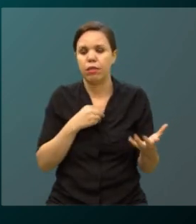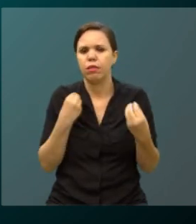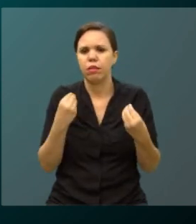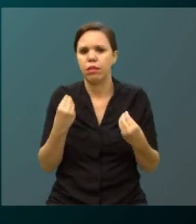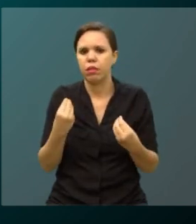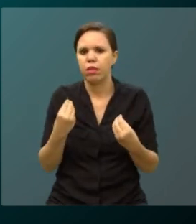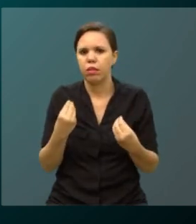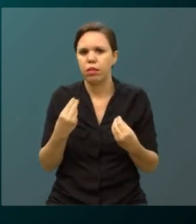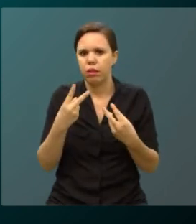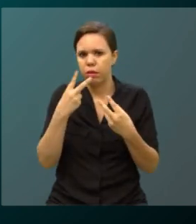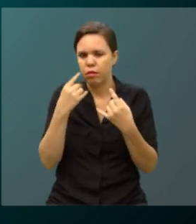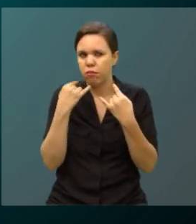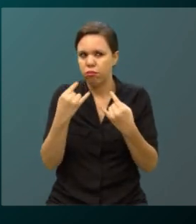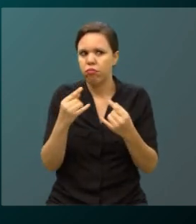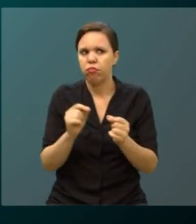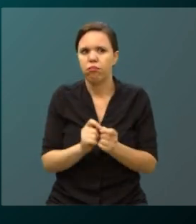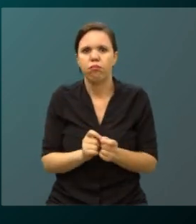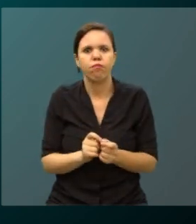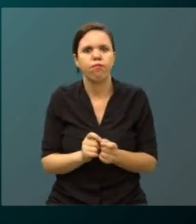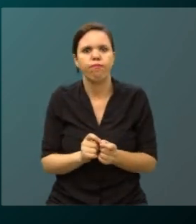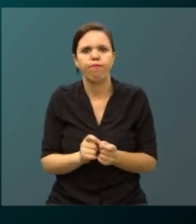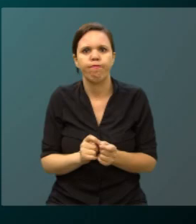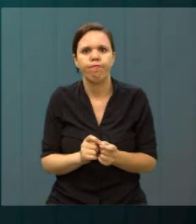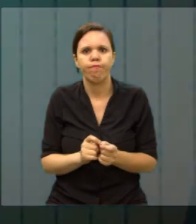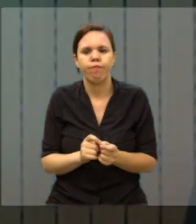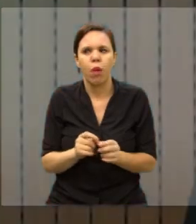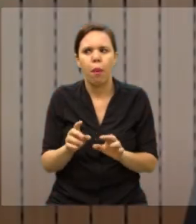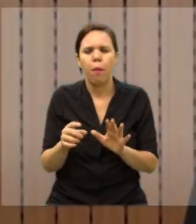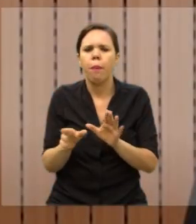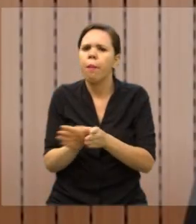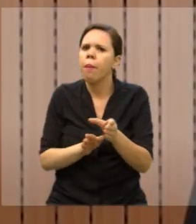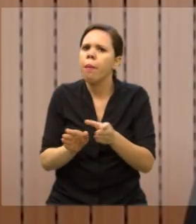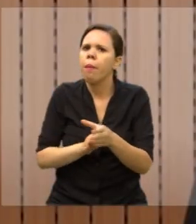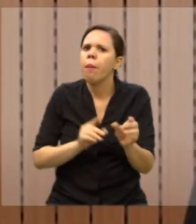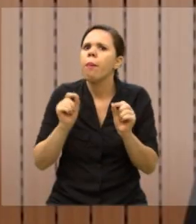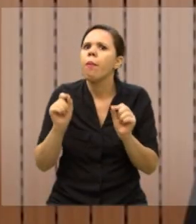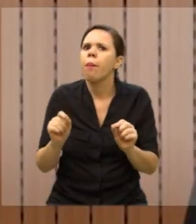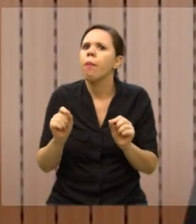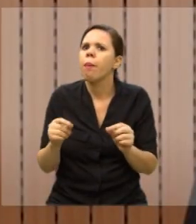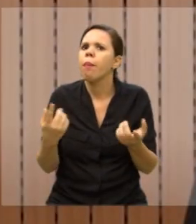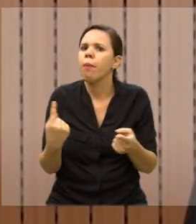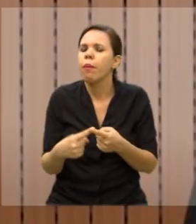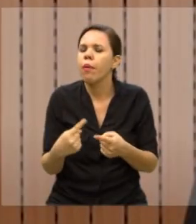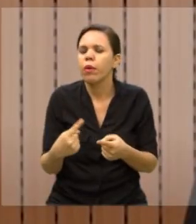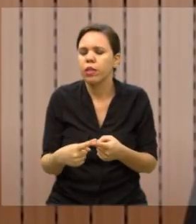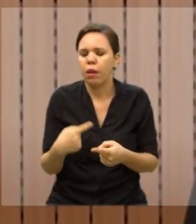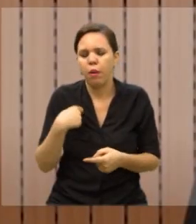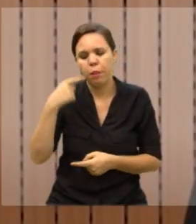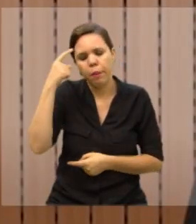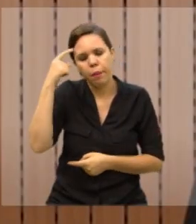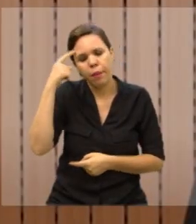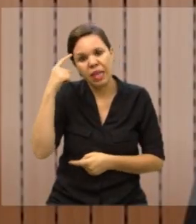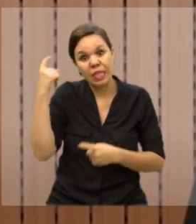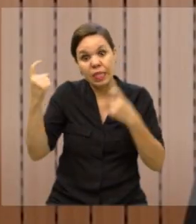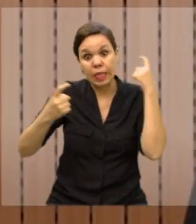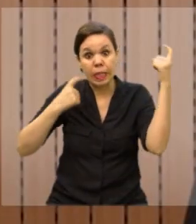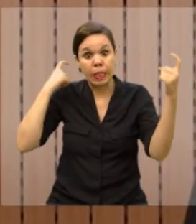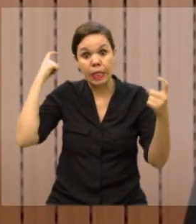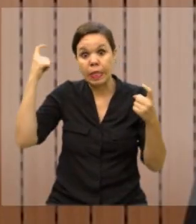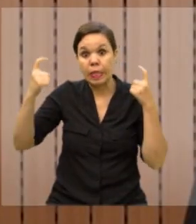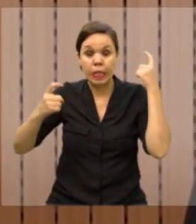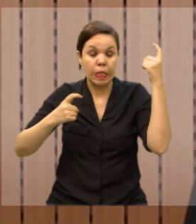Ela chama a atenção, ela adverte, porque eu penso que a maior